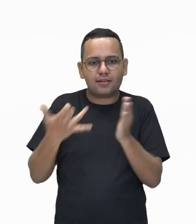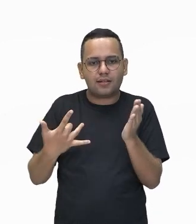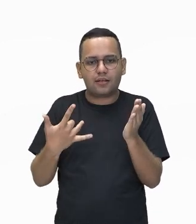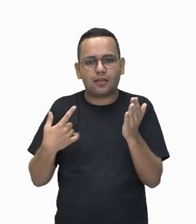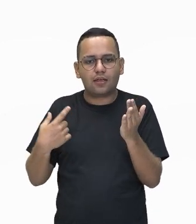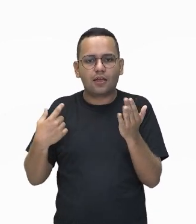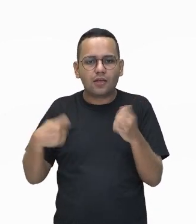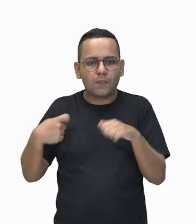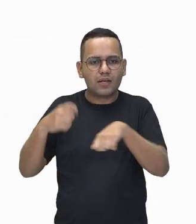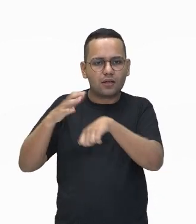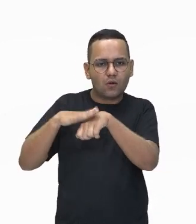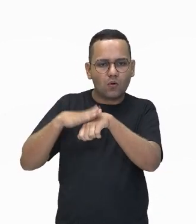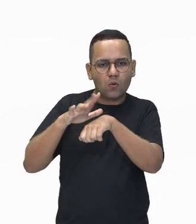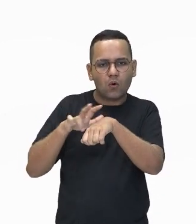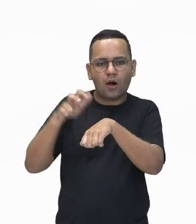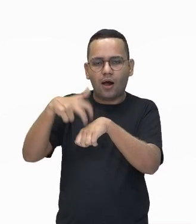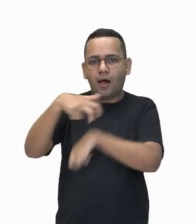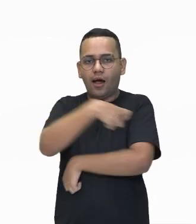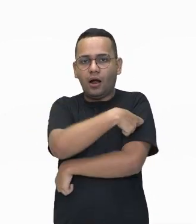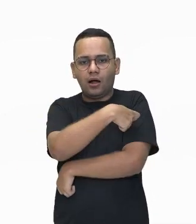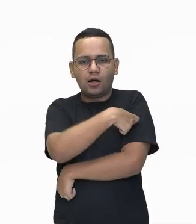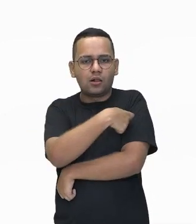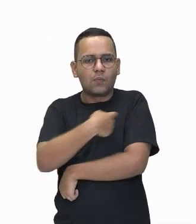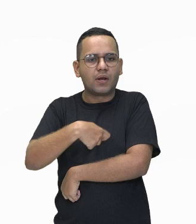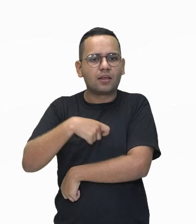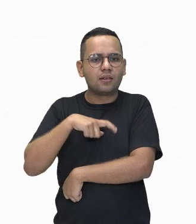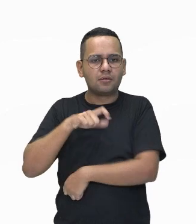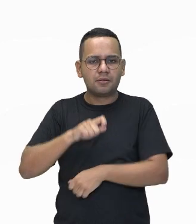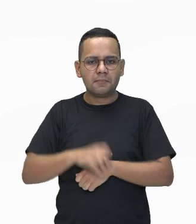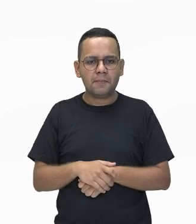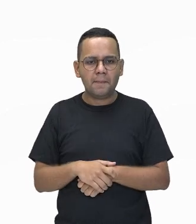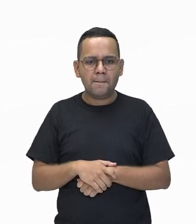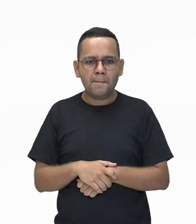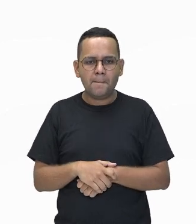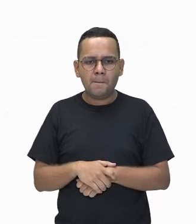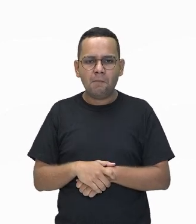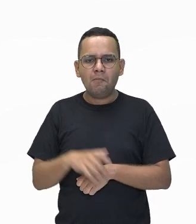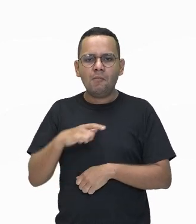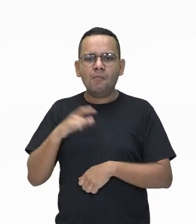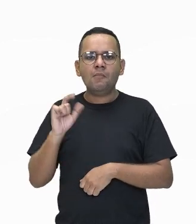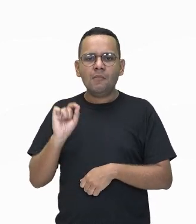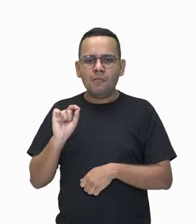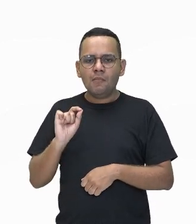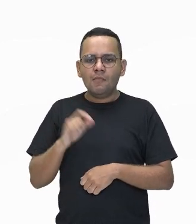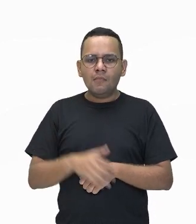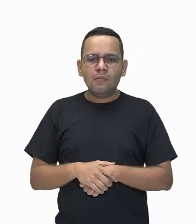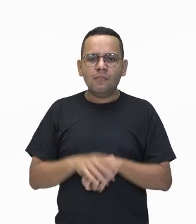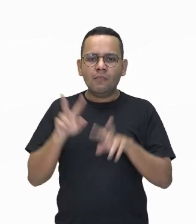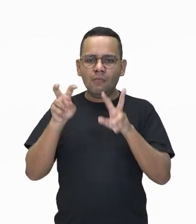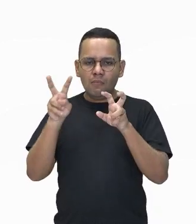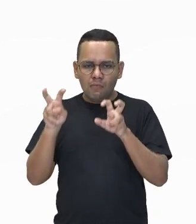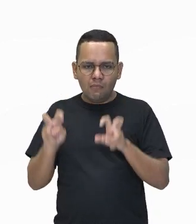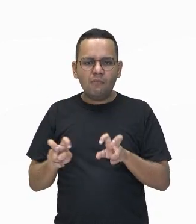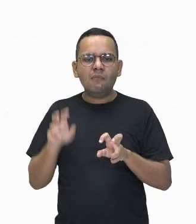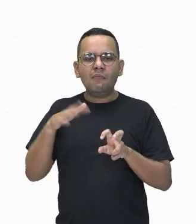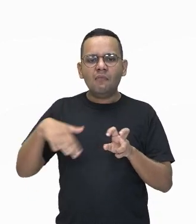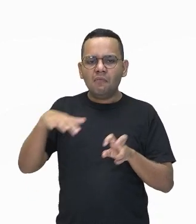aluno protagonista é o conceito no qual o estudante desempenha um papel ativo do seu próprio aprendizado,